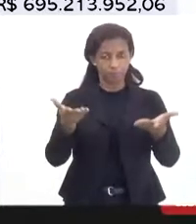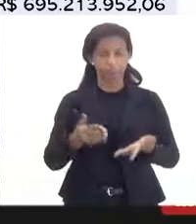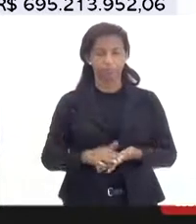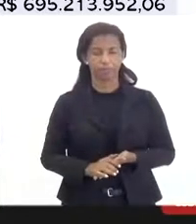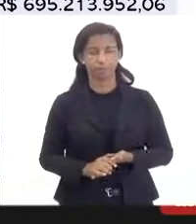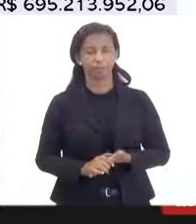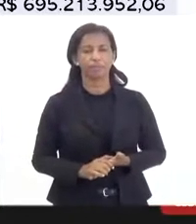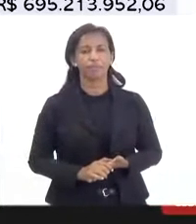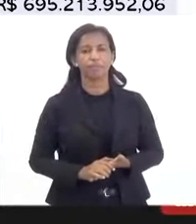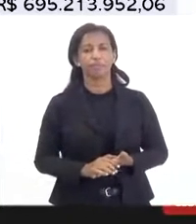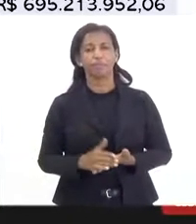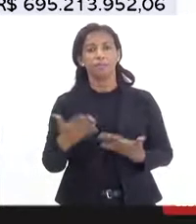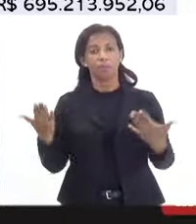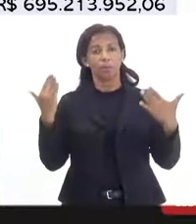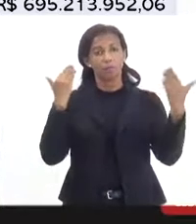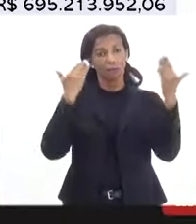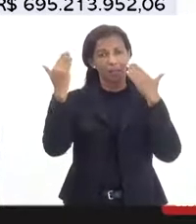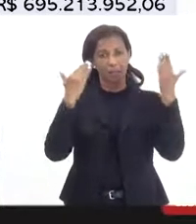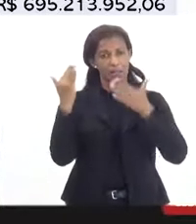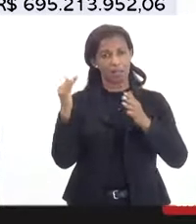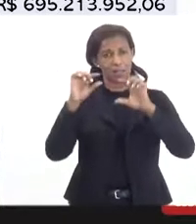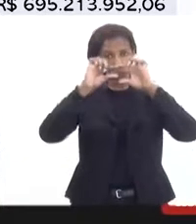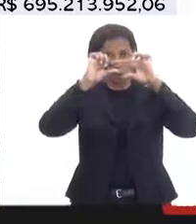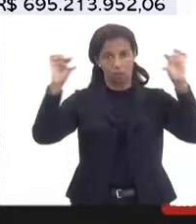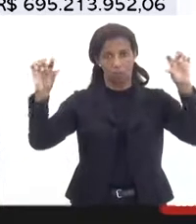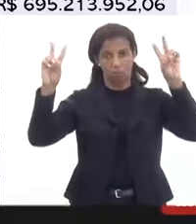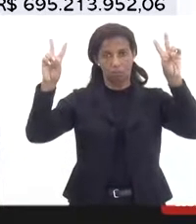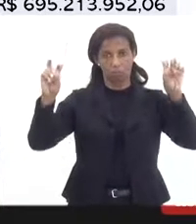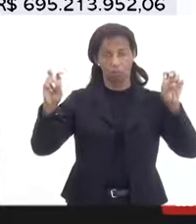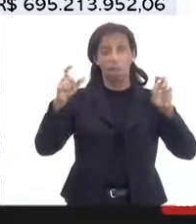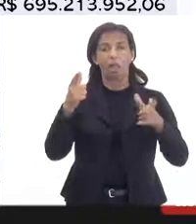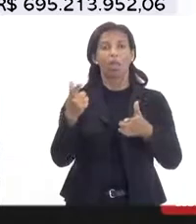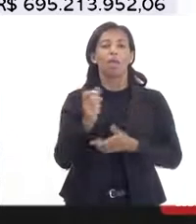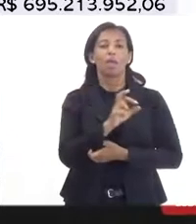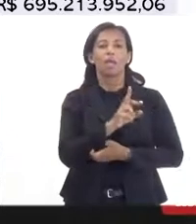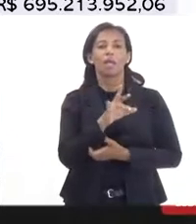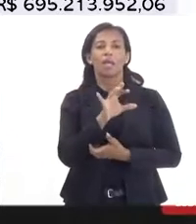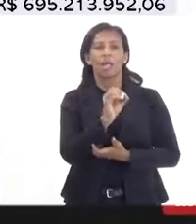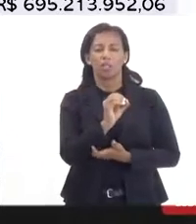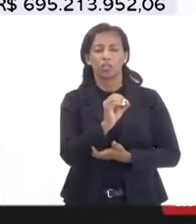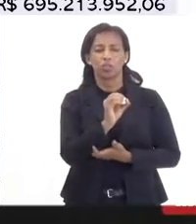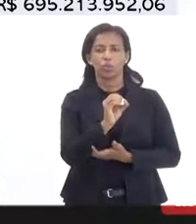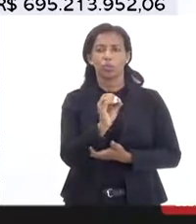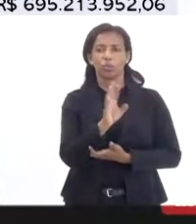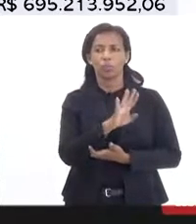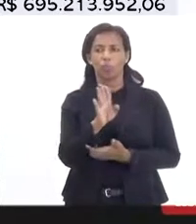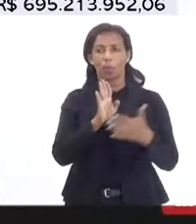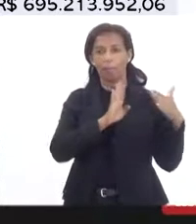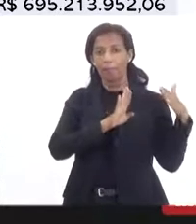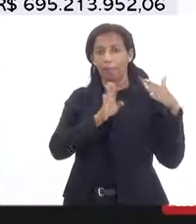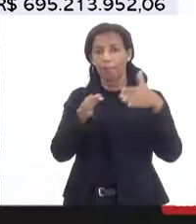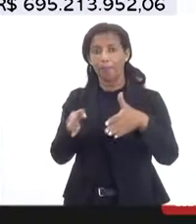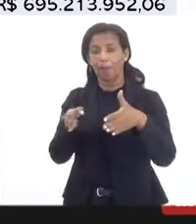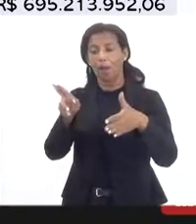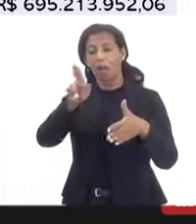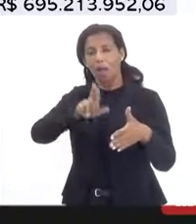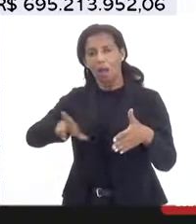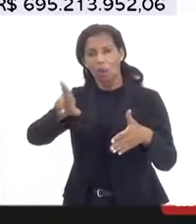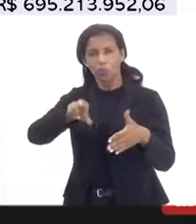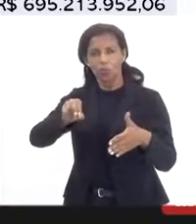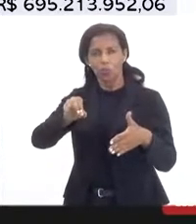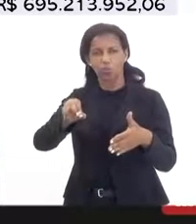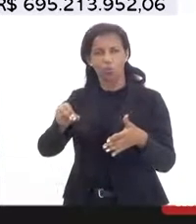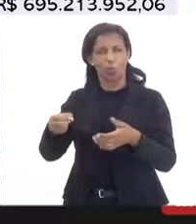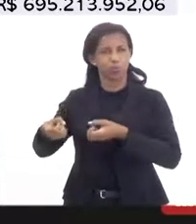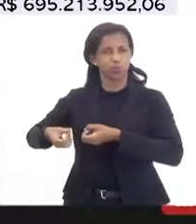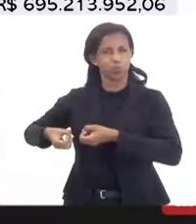Então, em relação à tese 1, é o crédito sobre bem ou serviço destinado a uso ou consumo. Essa é